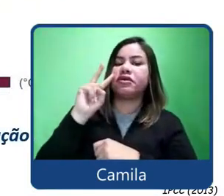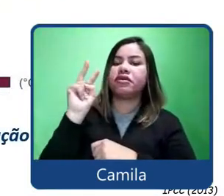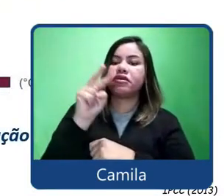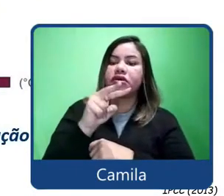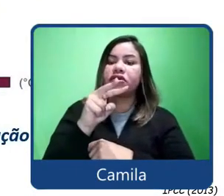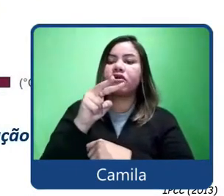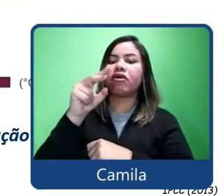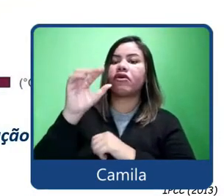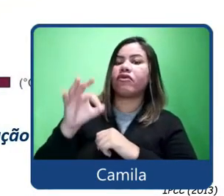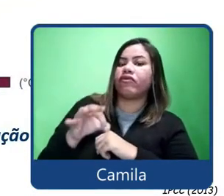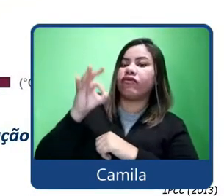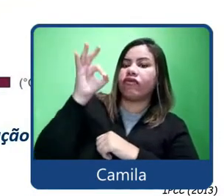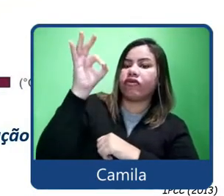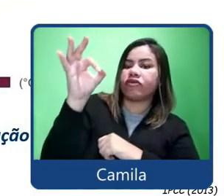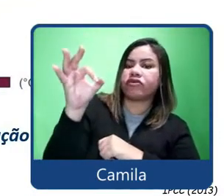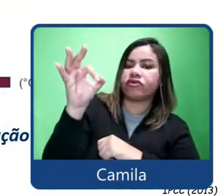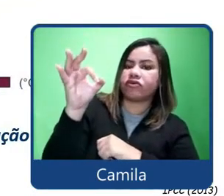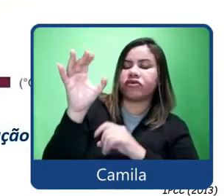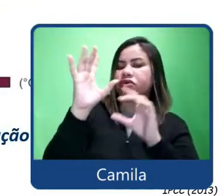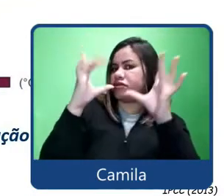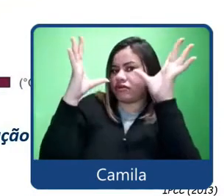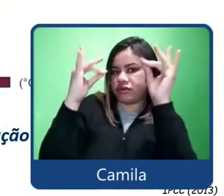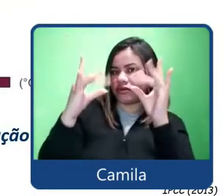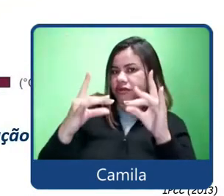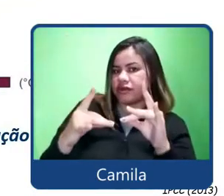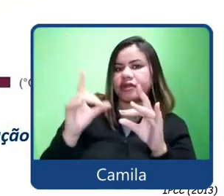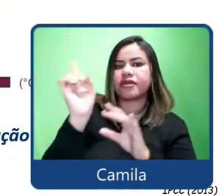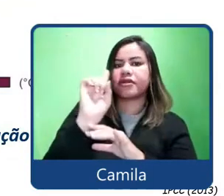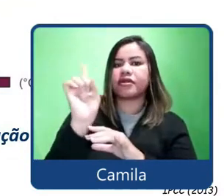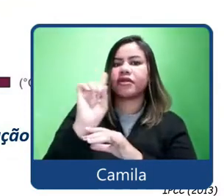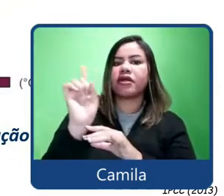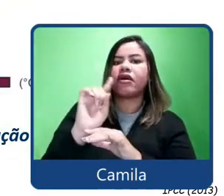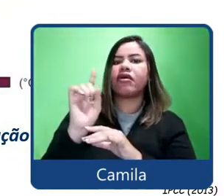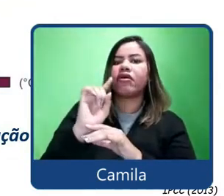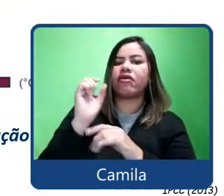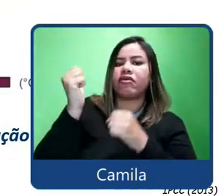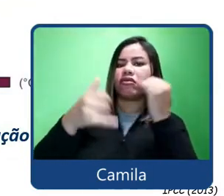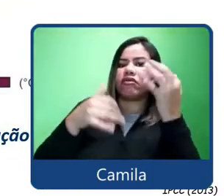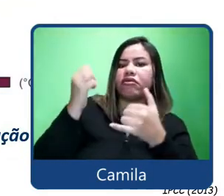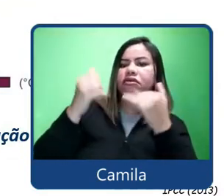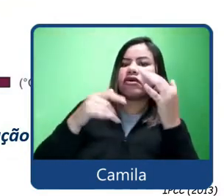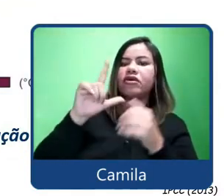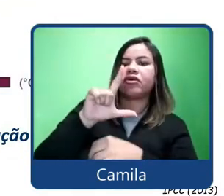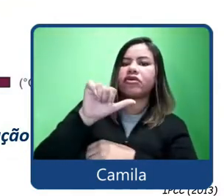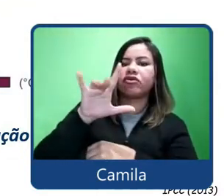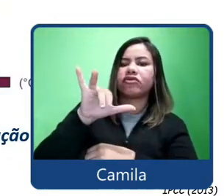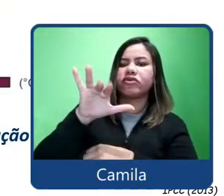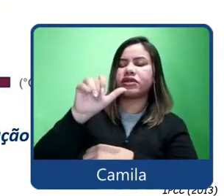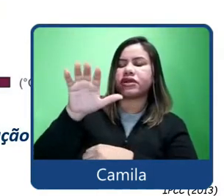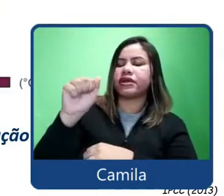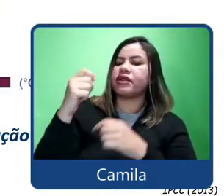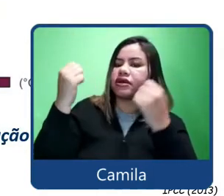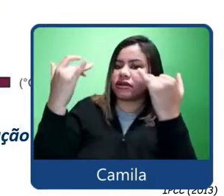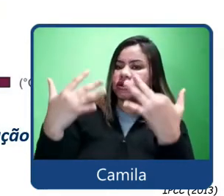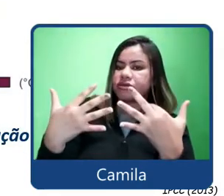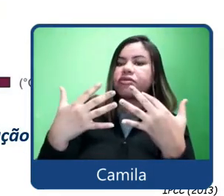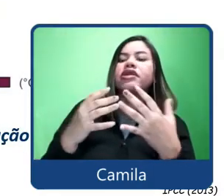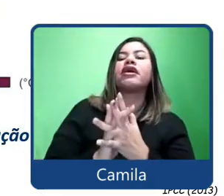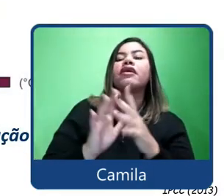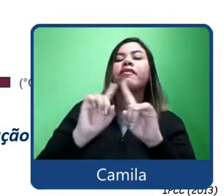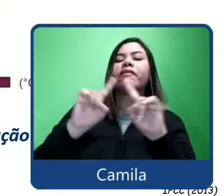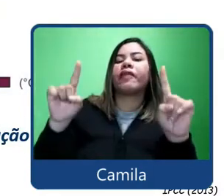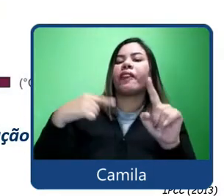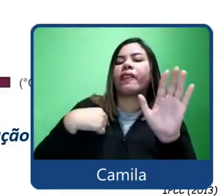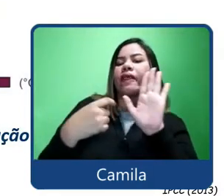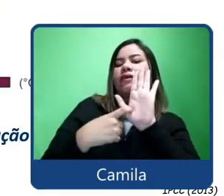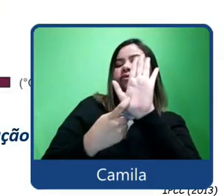vou entrar em detalhes a esse respeito, sei que a Luciana tratará do tema, mas preciso mostrar pelo menos uma figura,